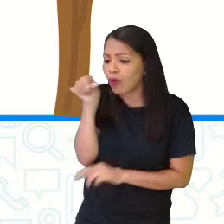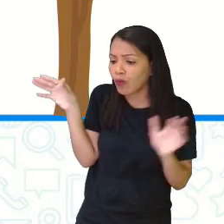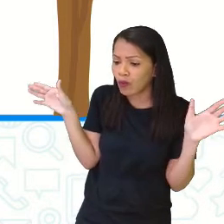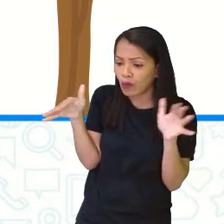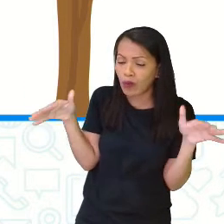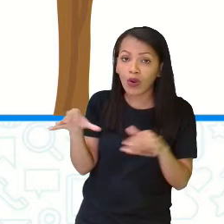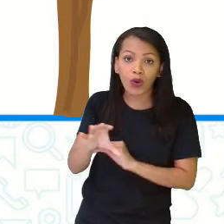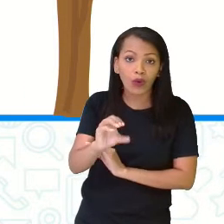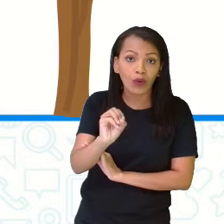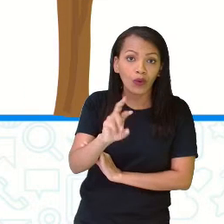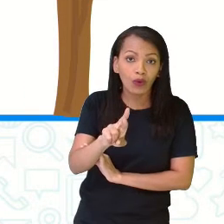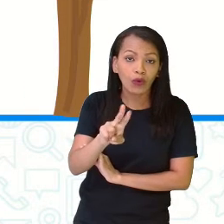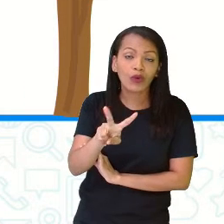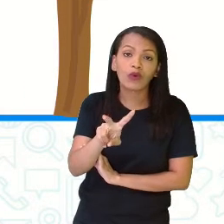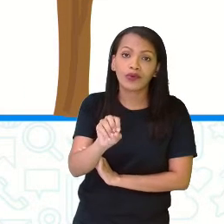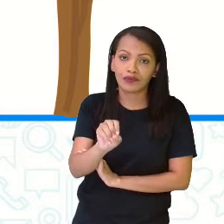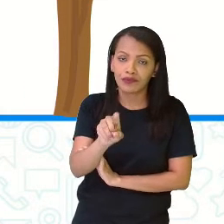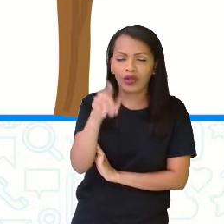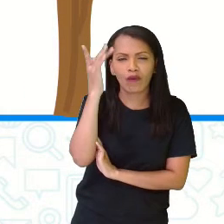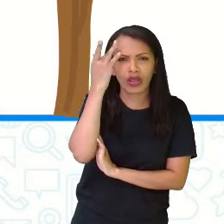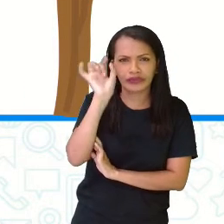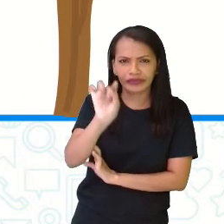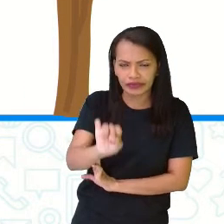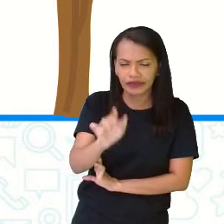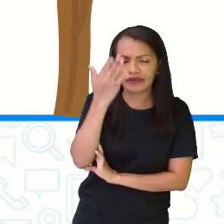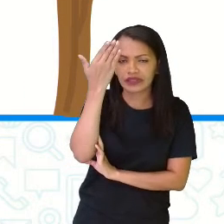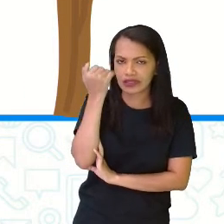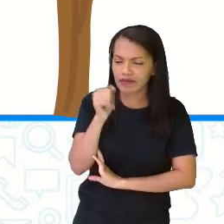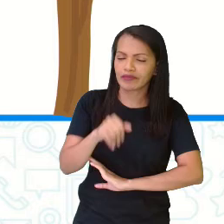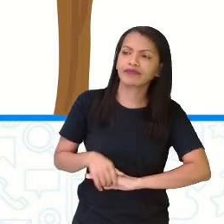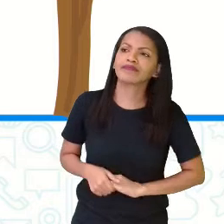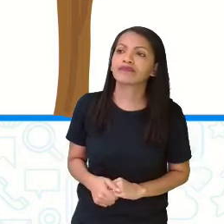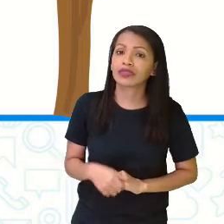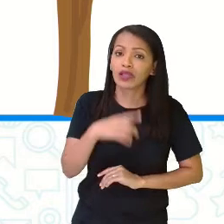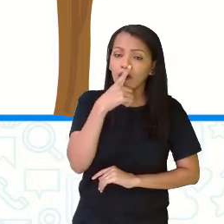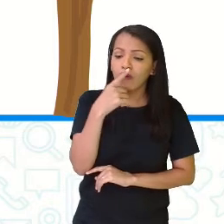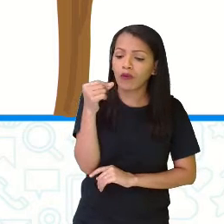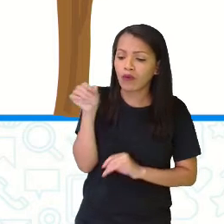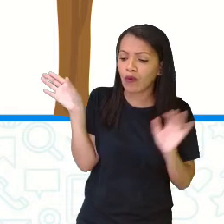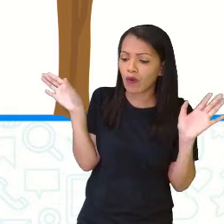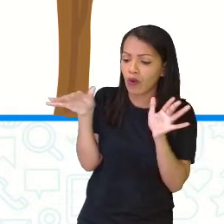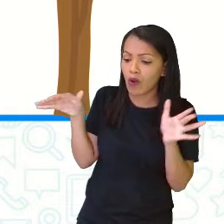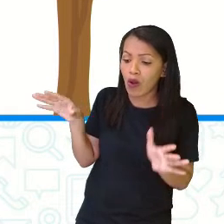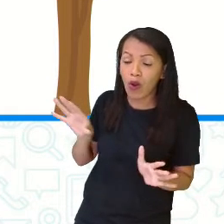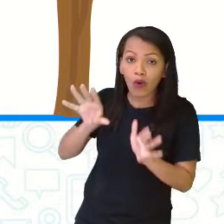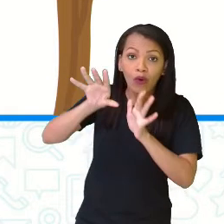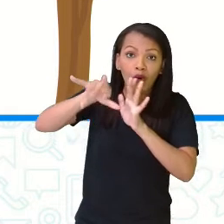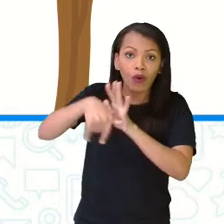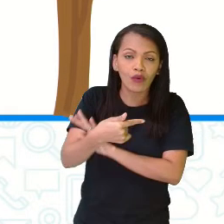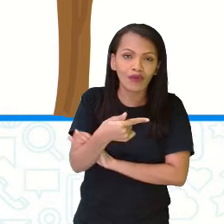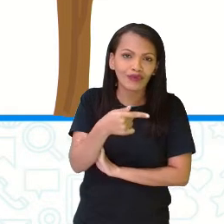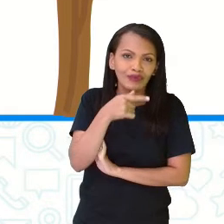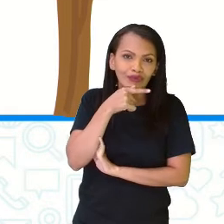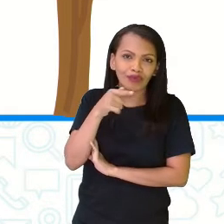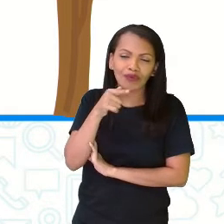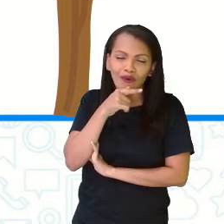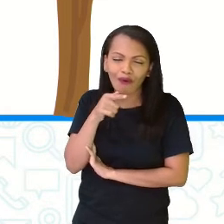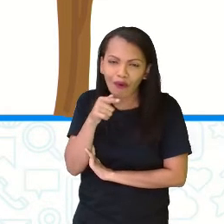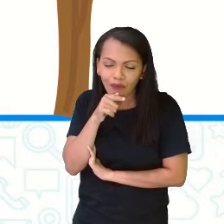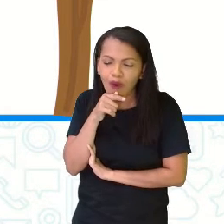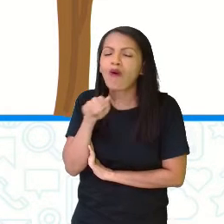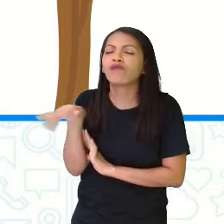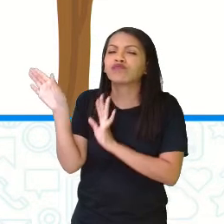é esse, eu acho que você vai acertar. Um corvo roubou um queijo e com ele fugiu para o alto de